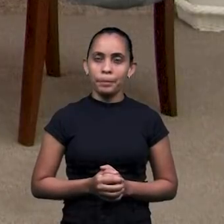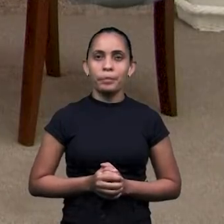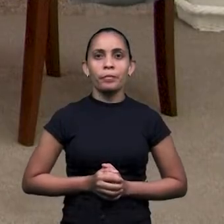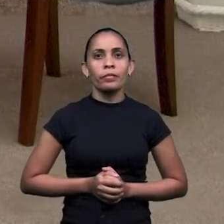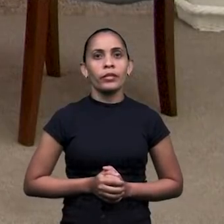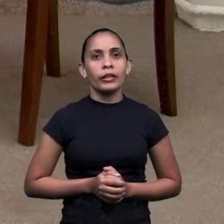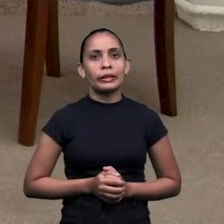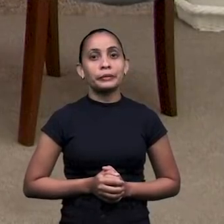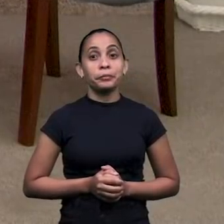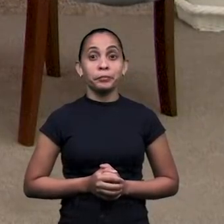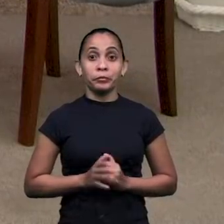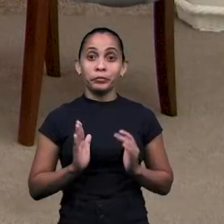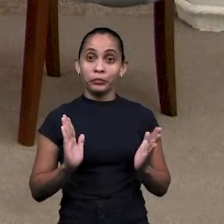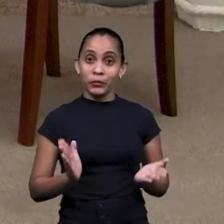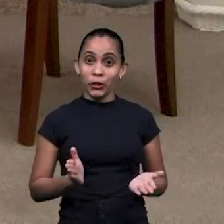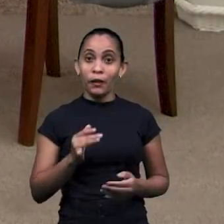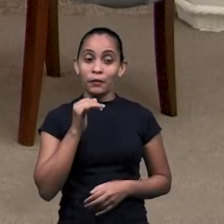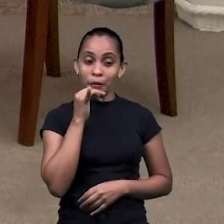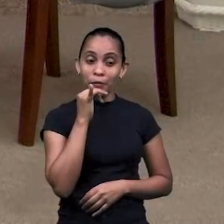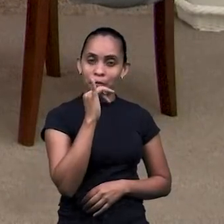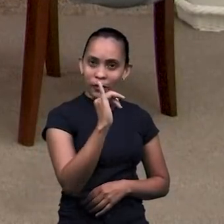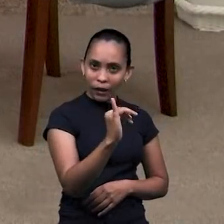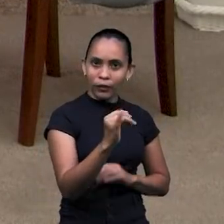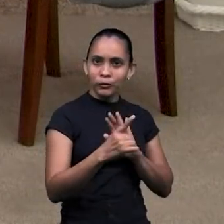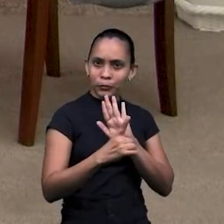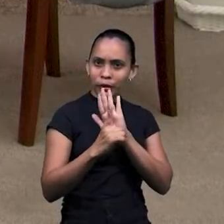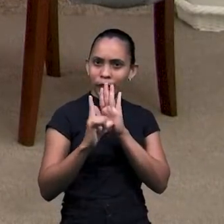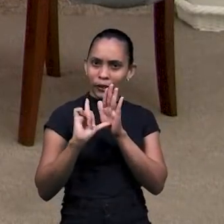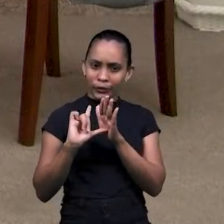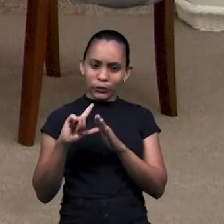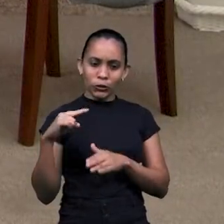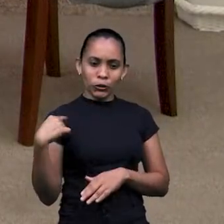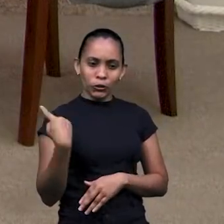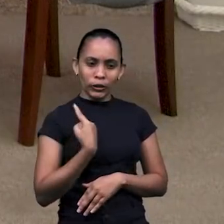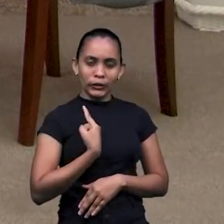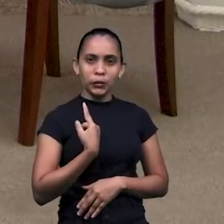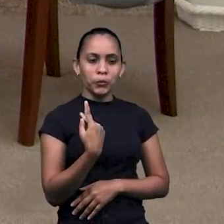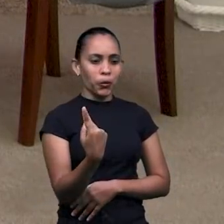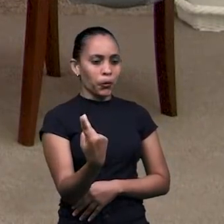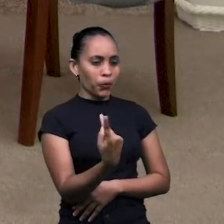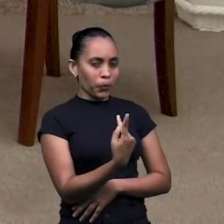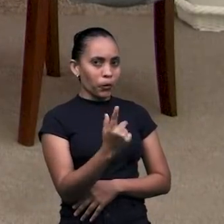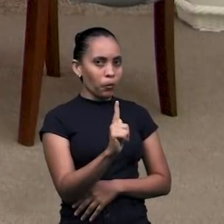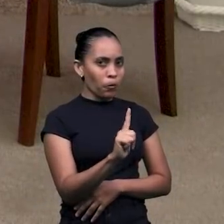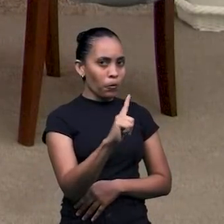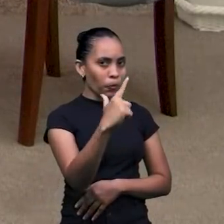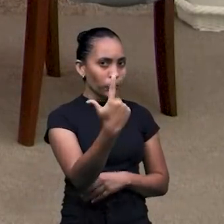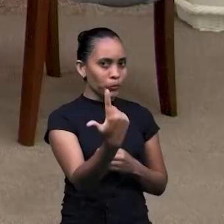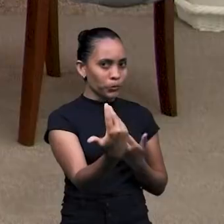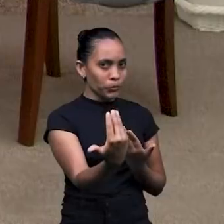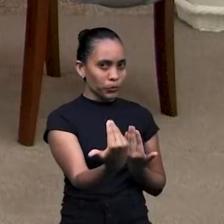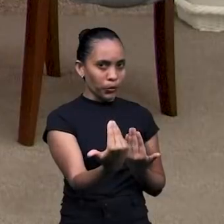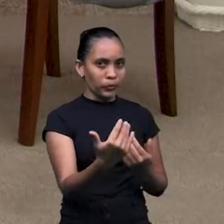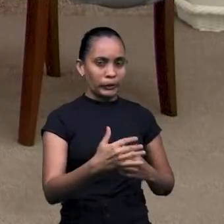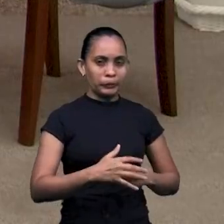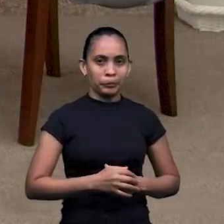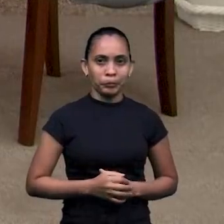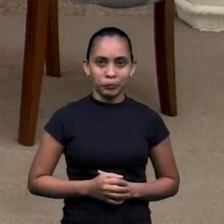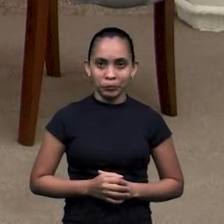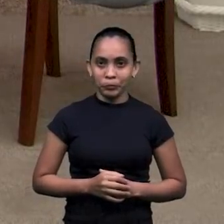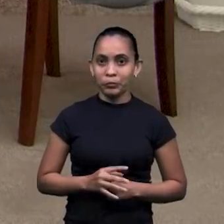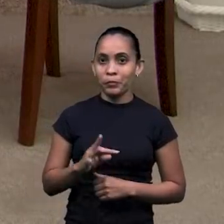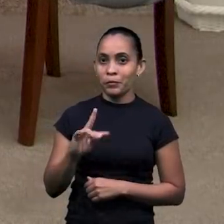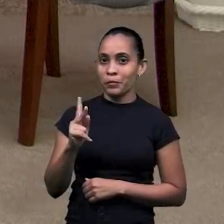Meus irmãos, conforme eu havia falado no bloco anterior, nós temos agora a participação de outros dois jovens, a